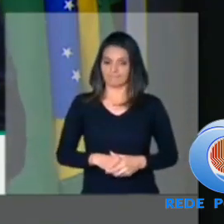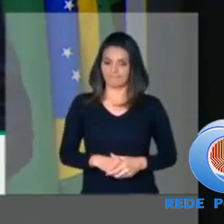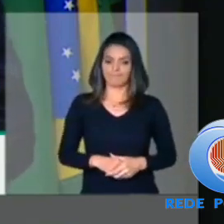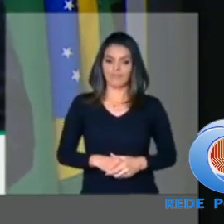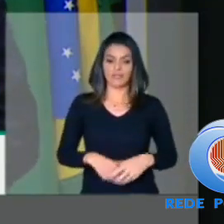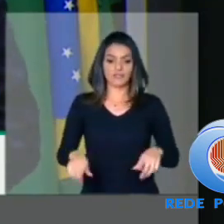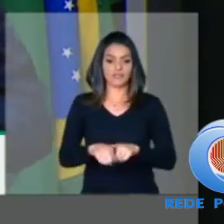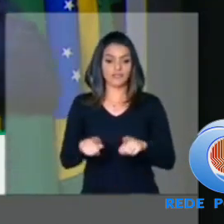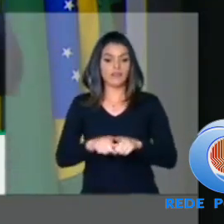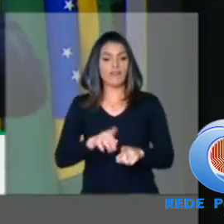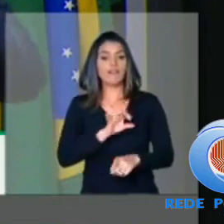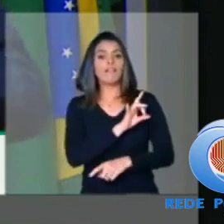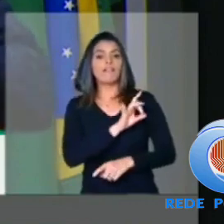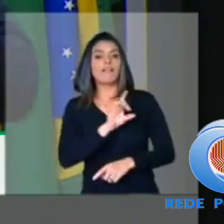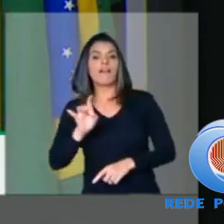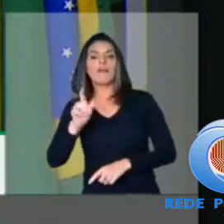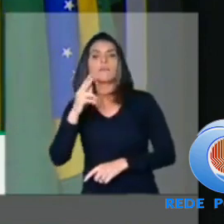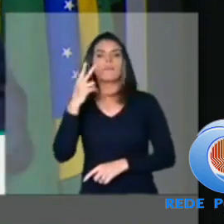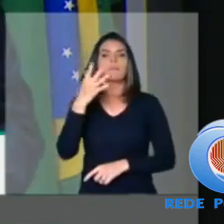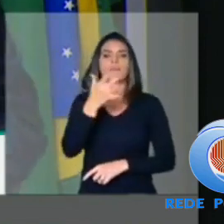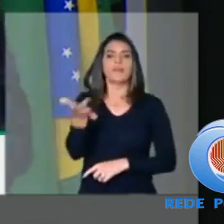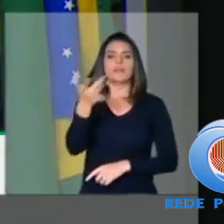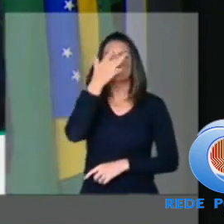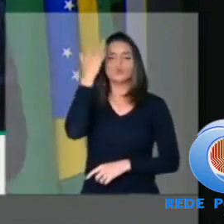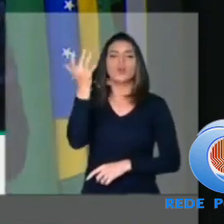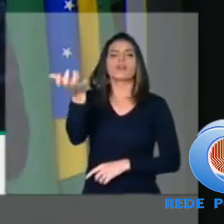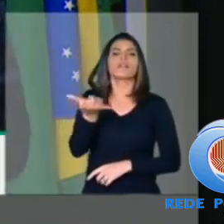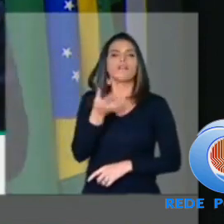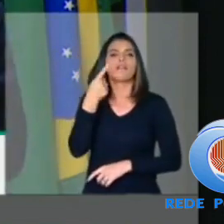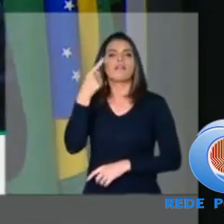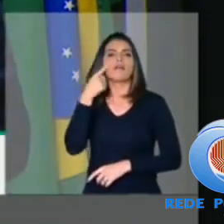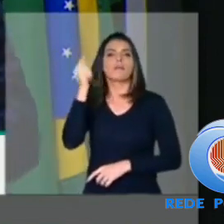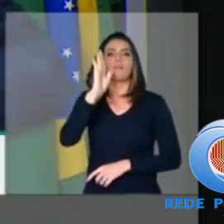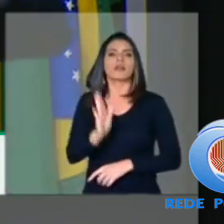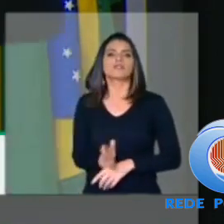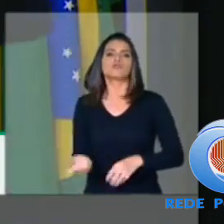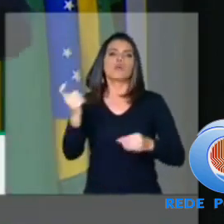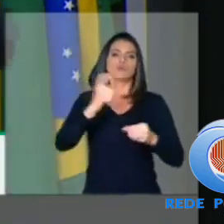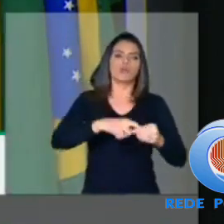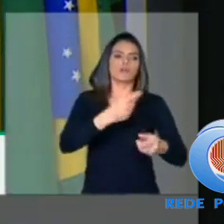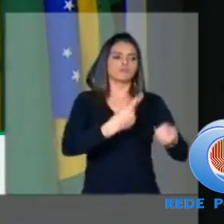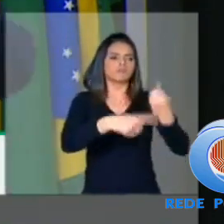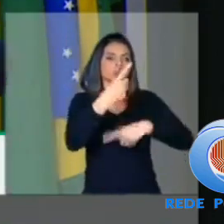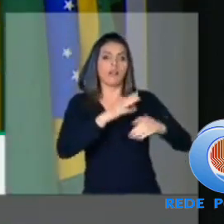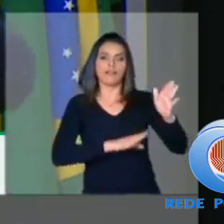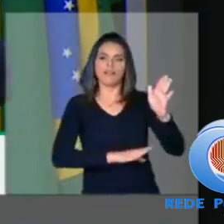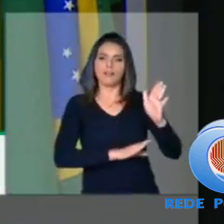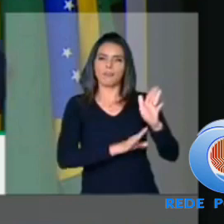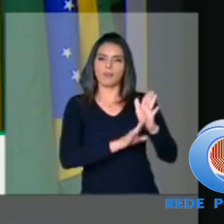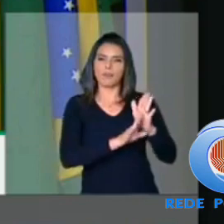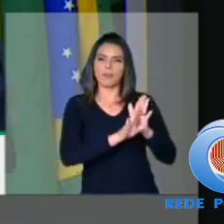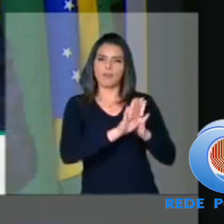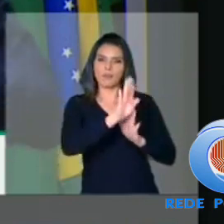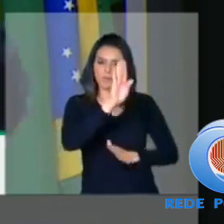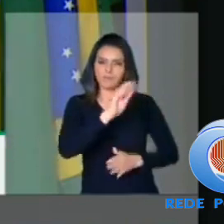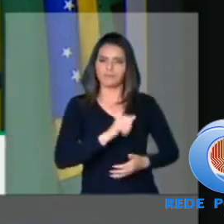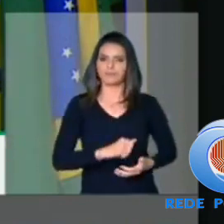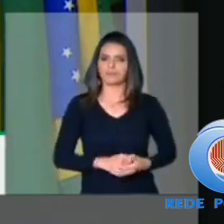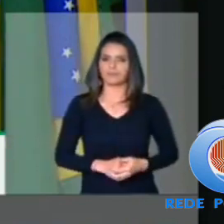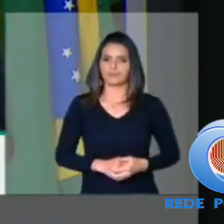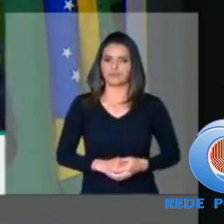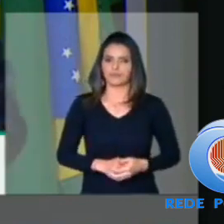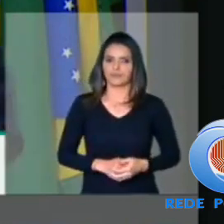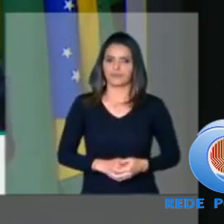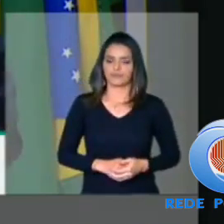empresário, cada um que quer ver o Brasil retomar o seu crescimento. Que a intervenção que o Estado tem tido ao